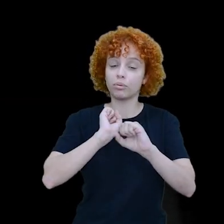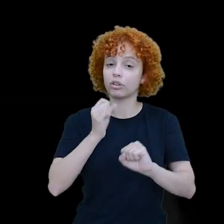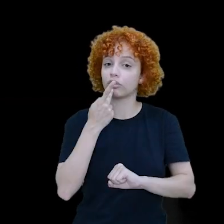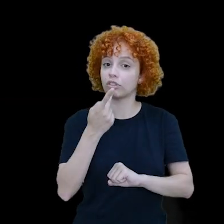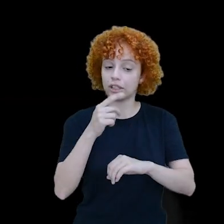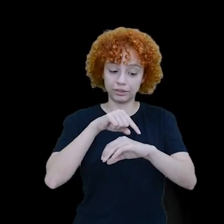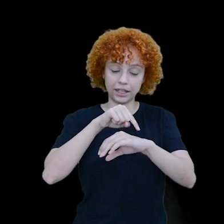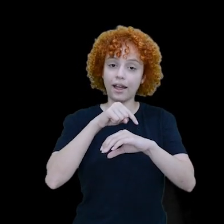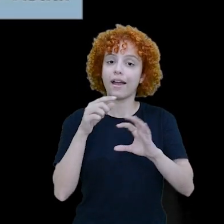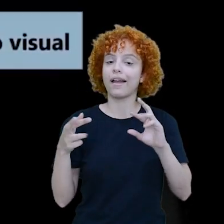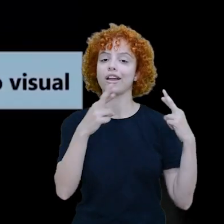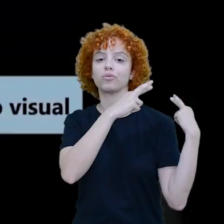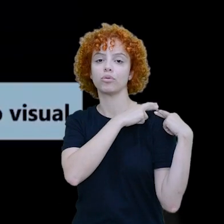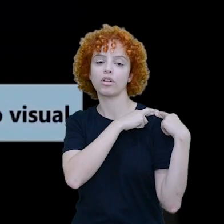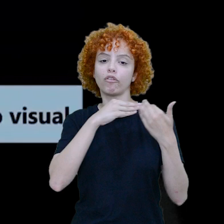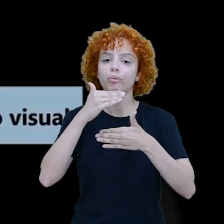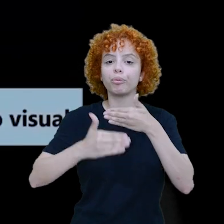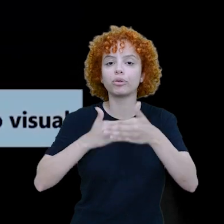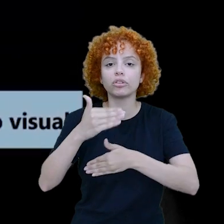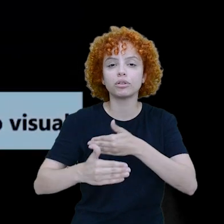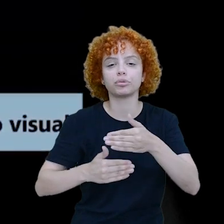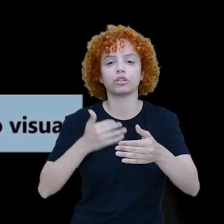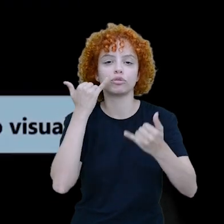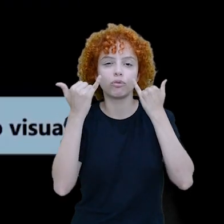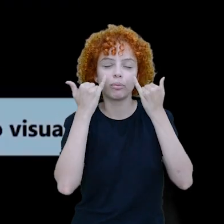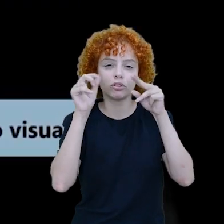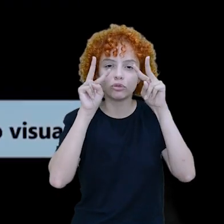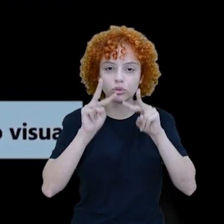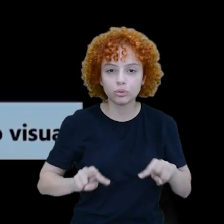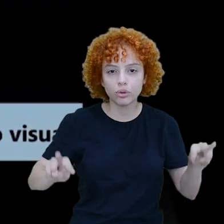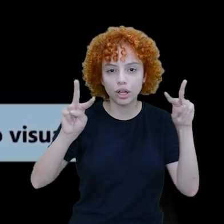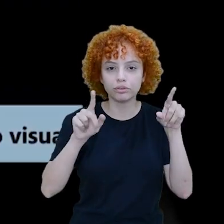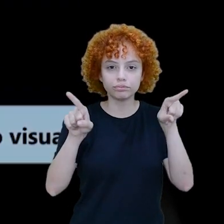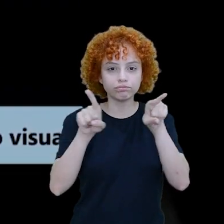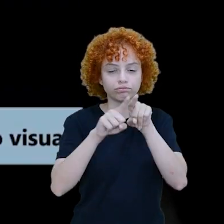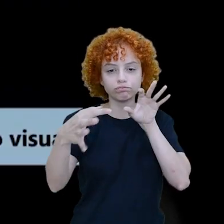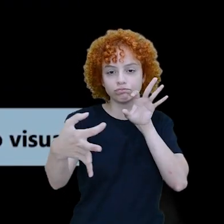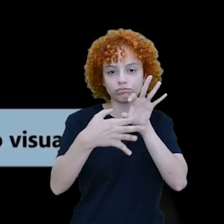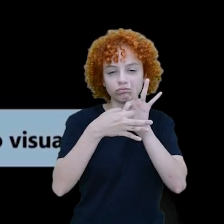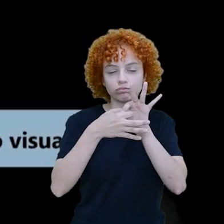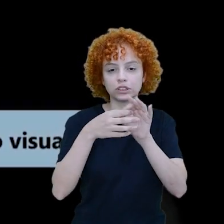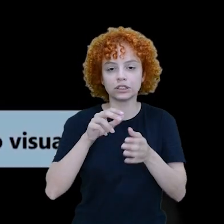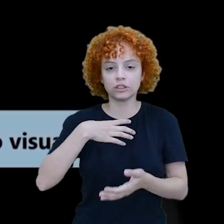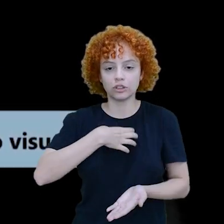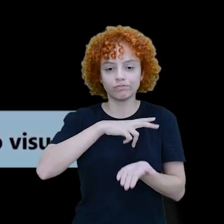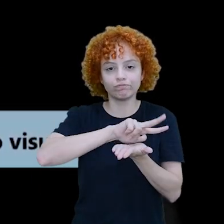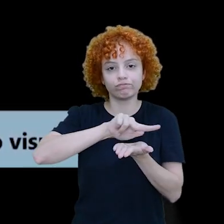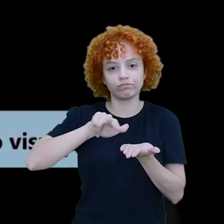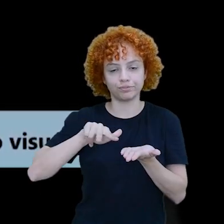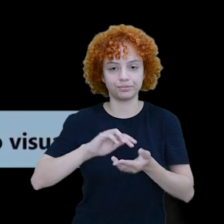lobo occipital, nós podemos dizer que ele é responsável pelo processamento de informações visuais e